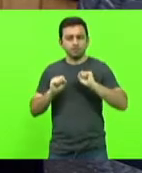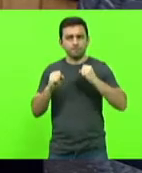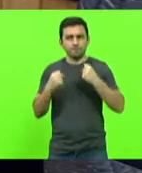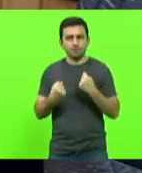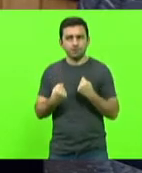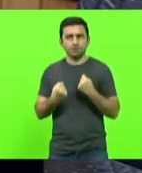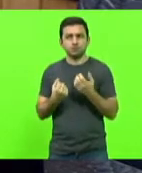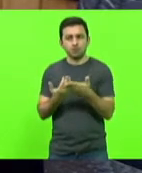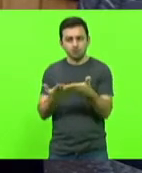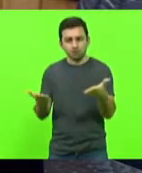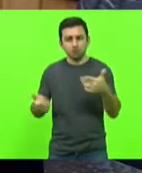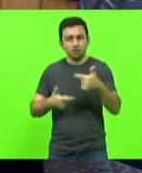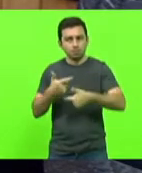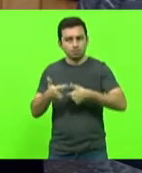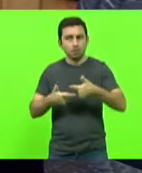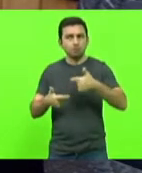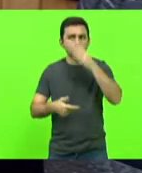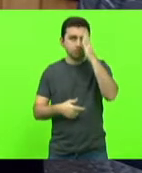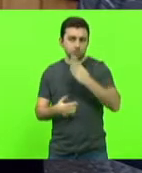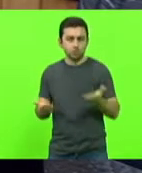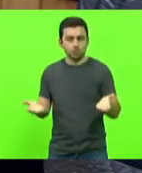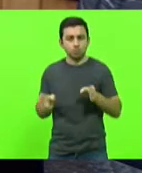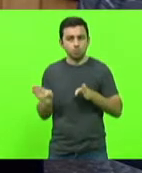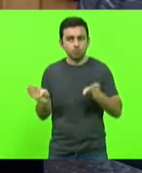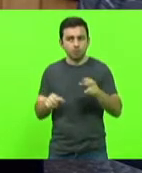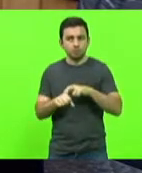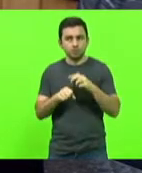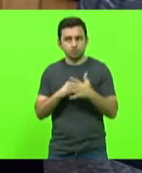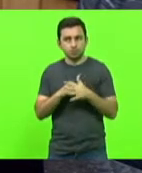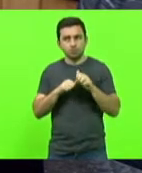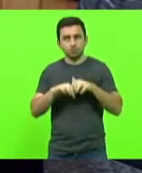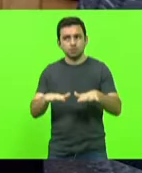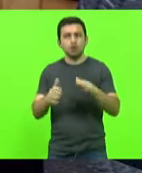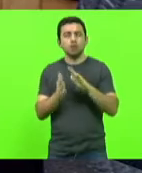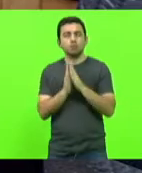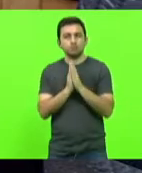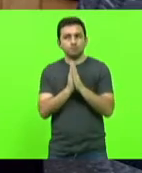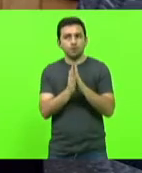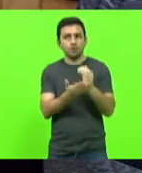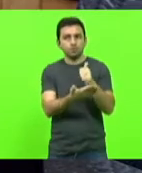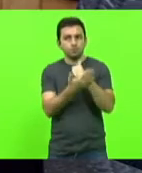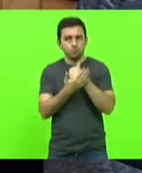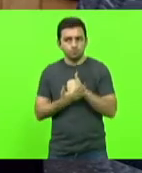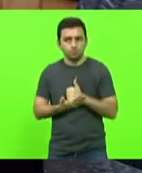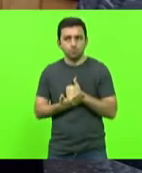importantes trabalhadores no país também nesse momento da pandemia. Então, peço o apoio aí aos